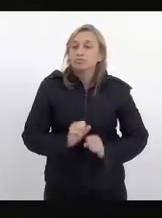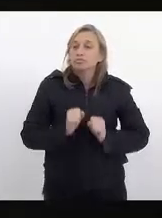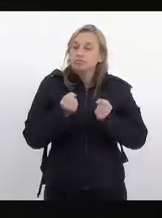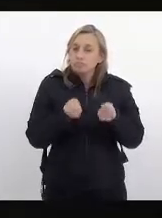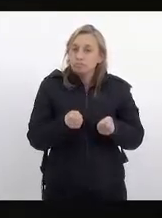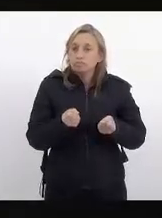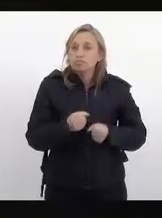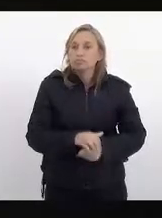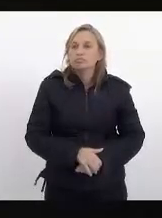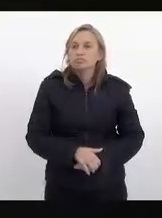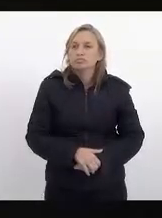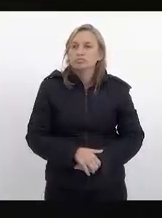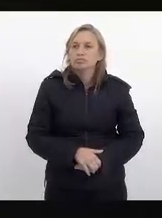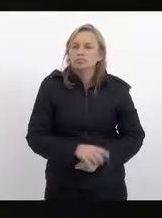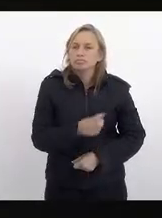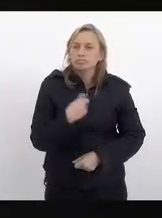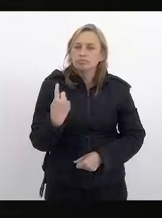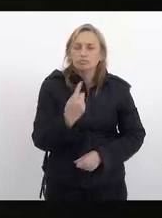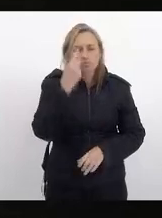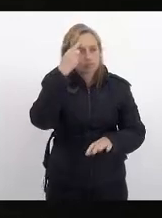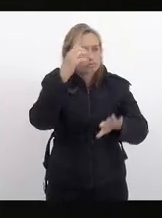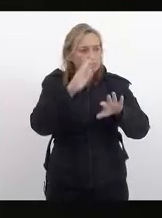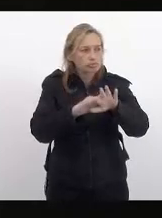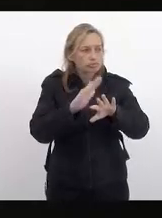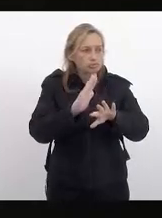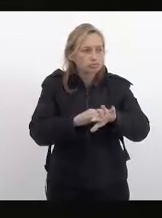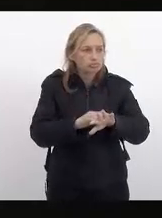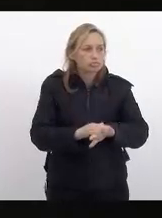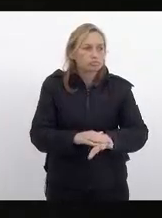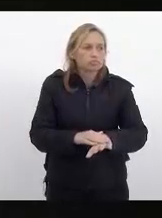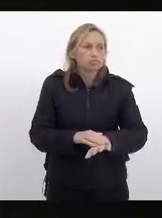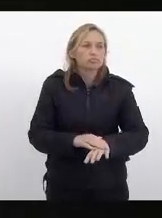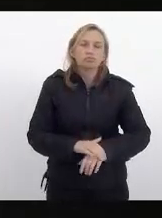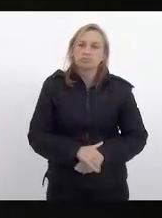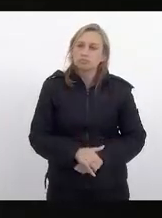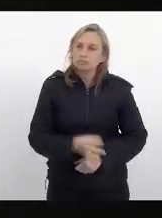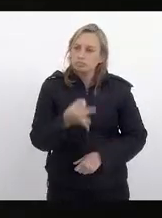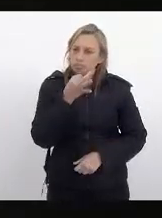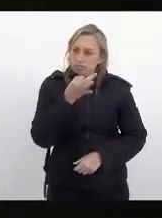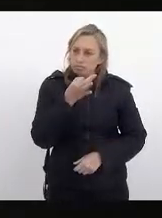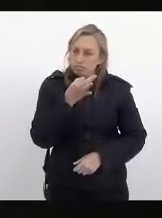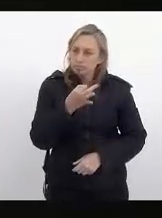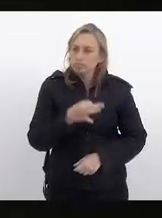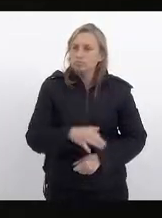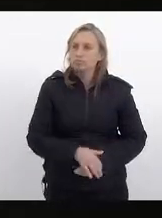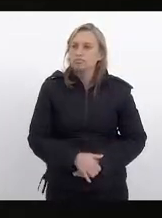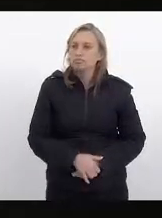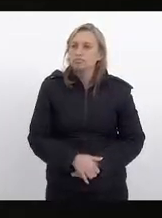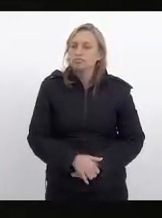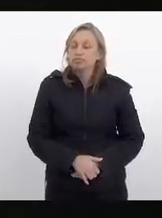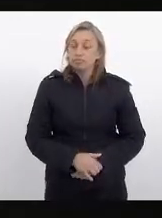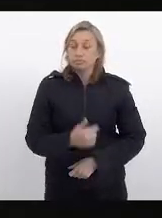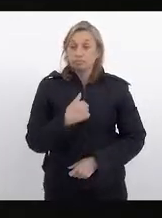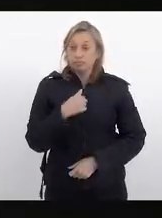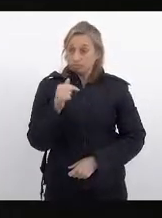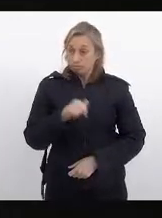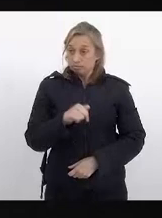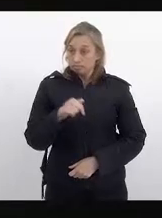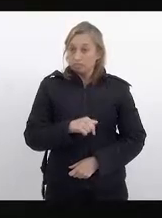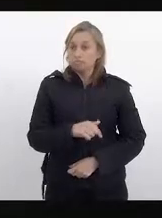defender as nossas ideias e as nossas posições e eu